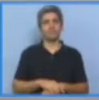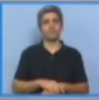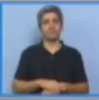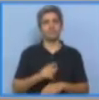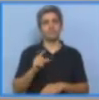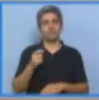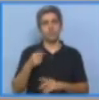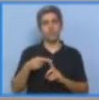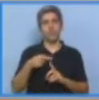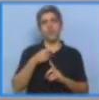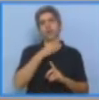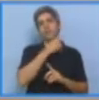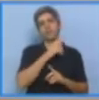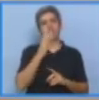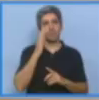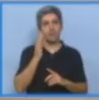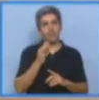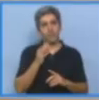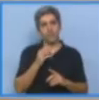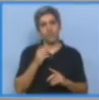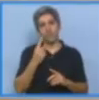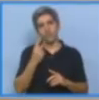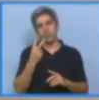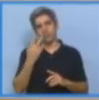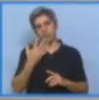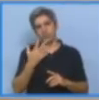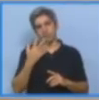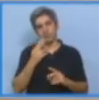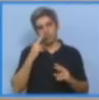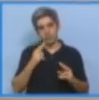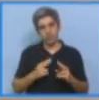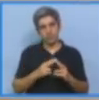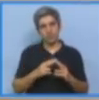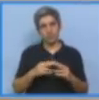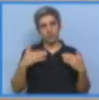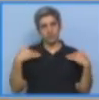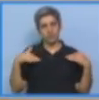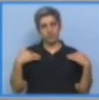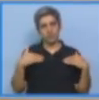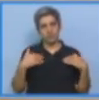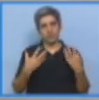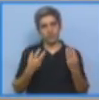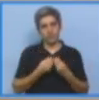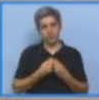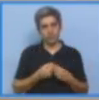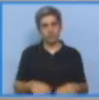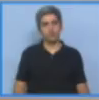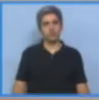Os outros anos ainda procurámos ter um, dois dias de encontro para treinarmos, para estarmos